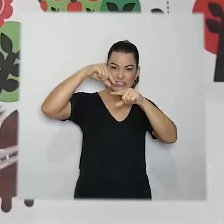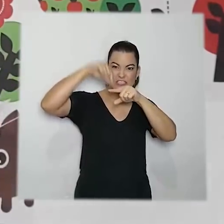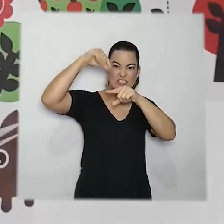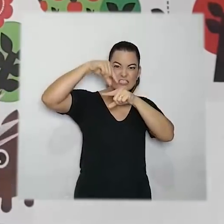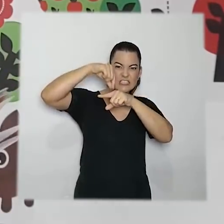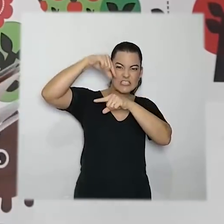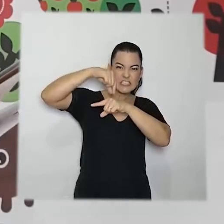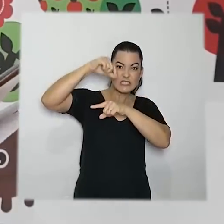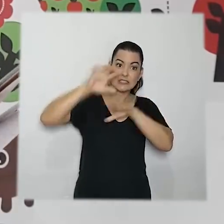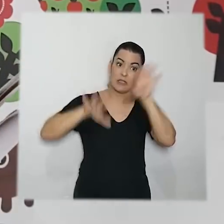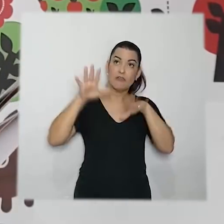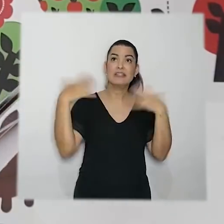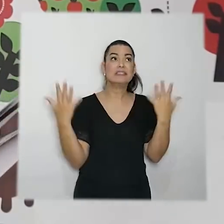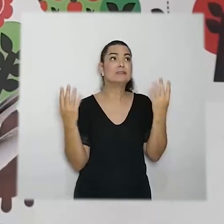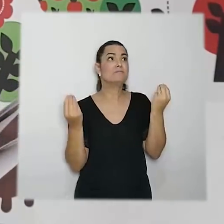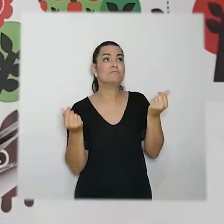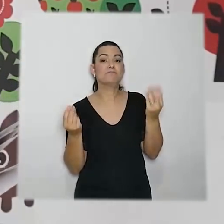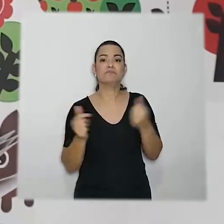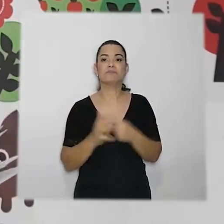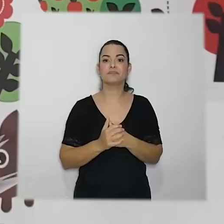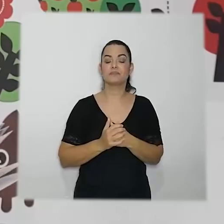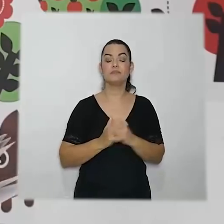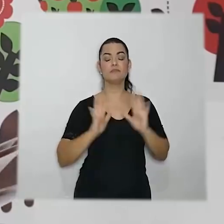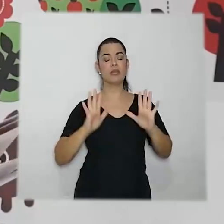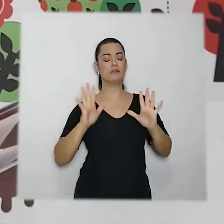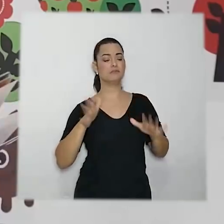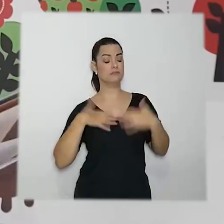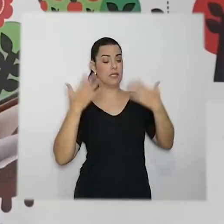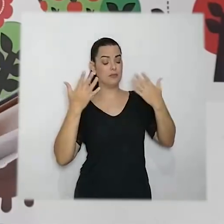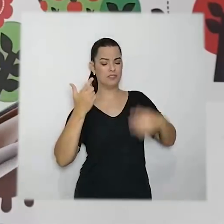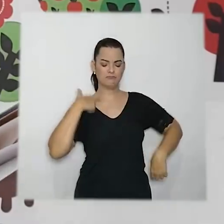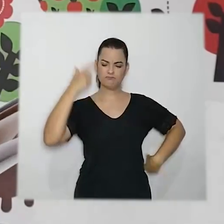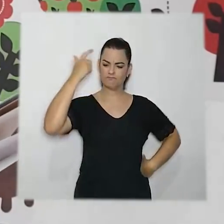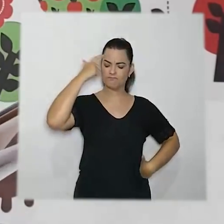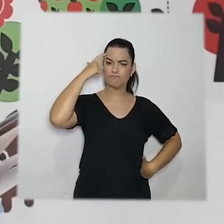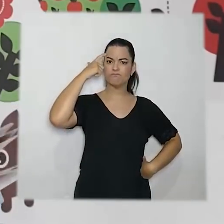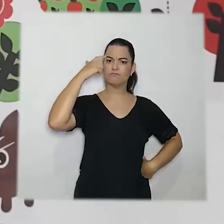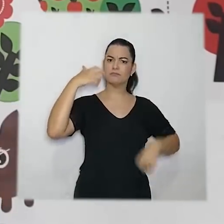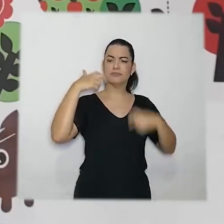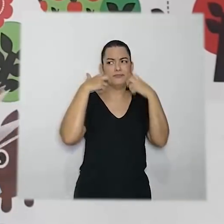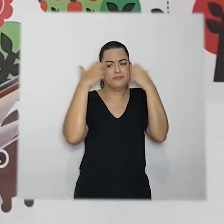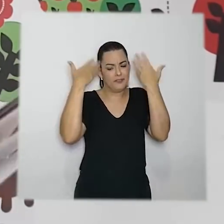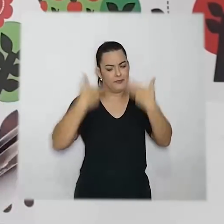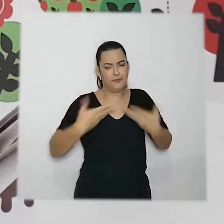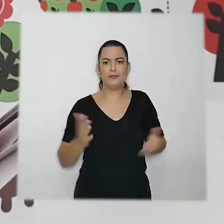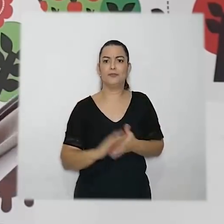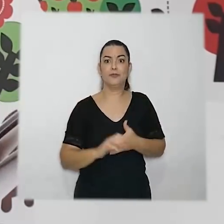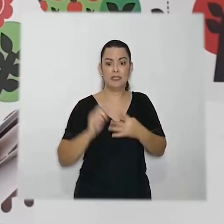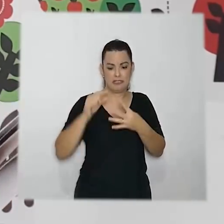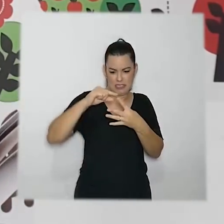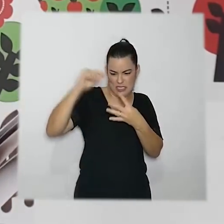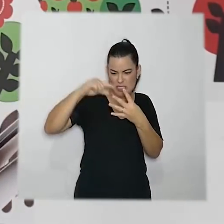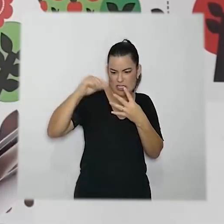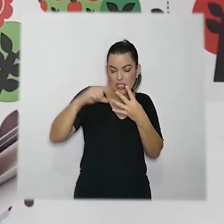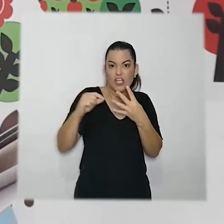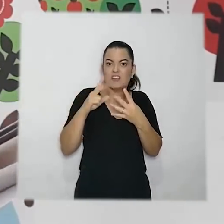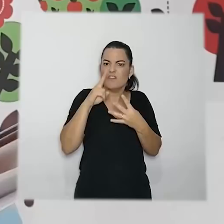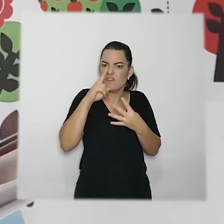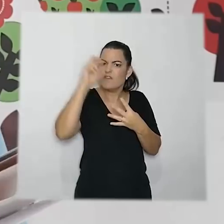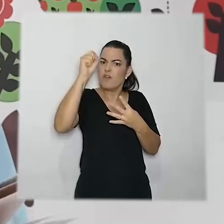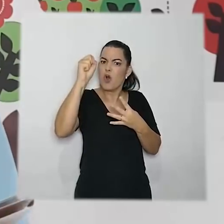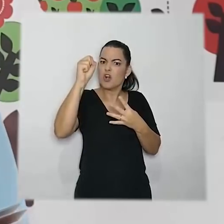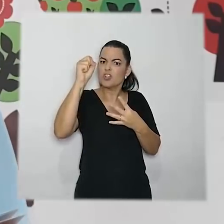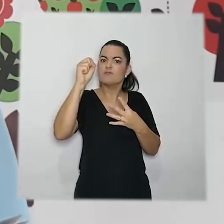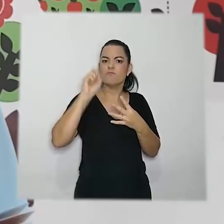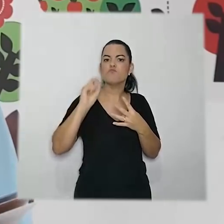ora, minhas unhas são mais fortes que espinhos. Abriu caminho com as unhas e